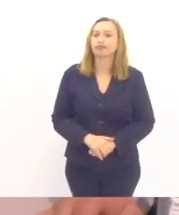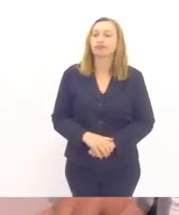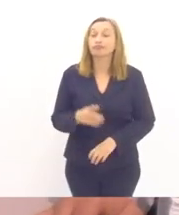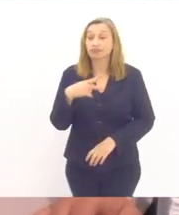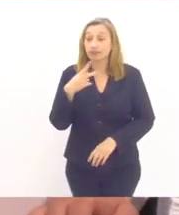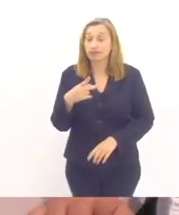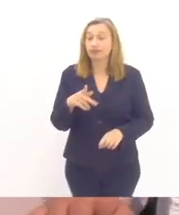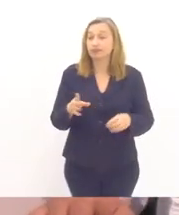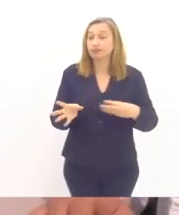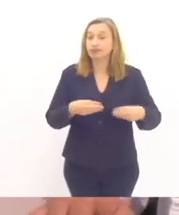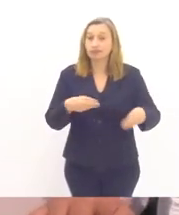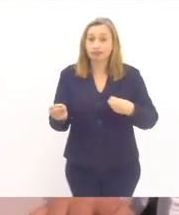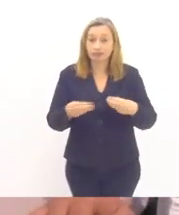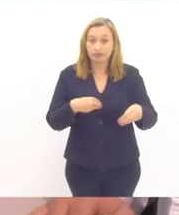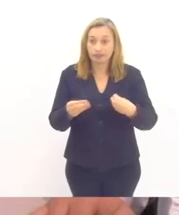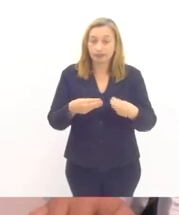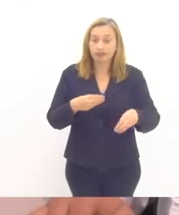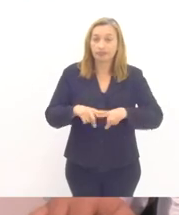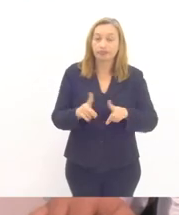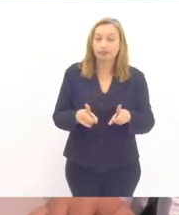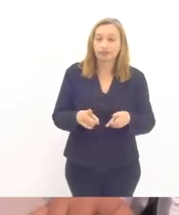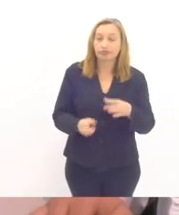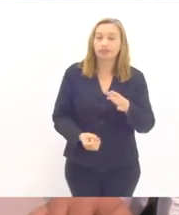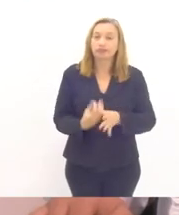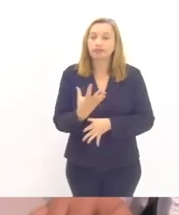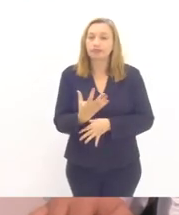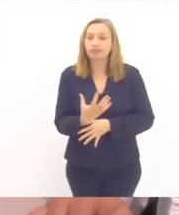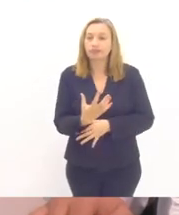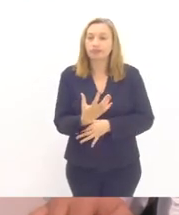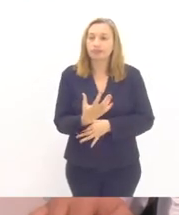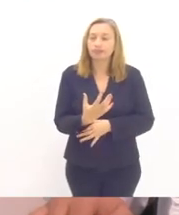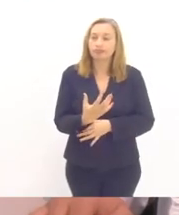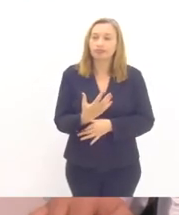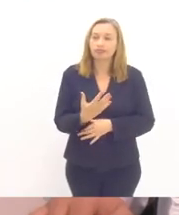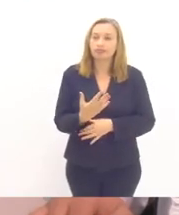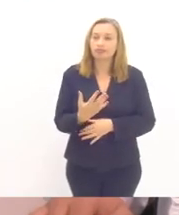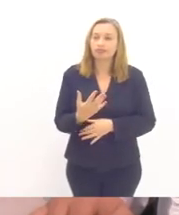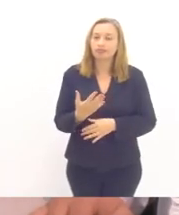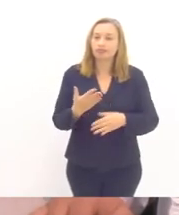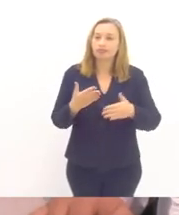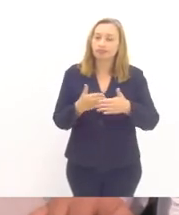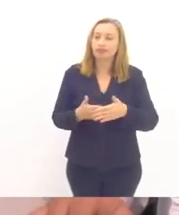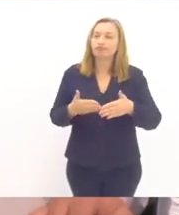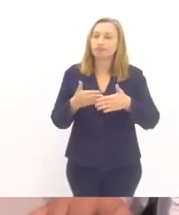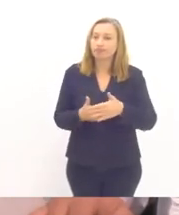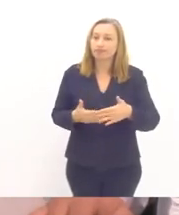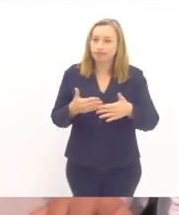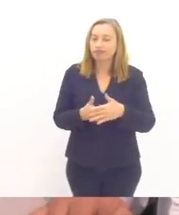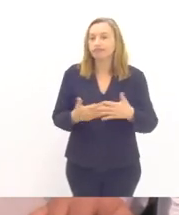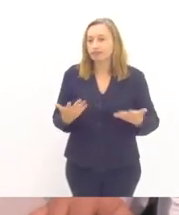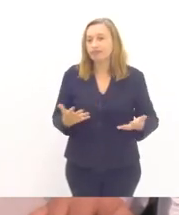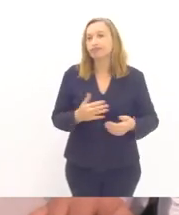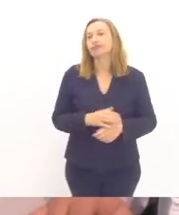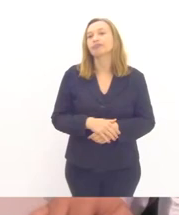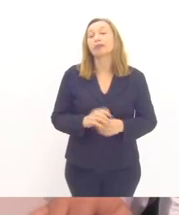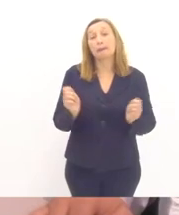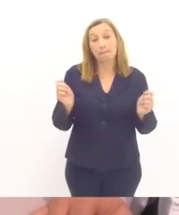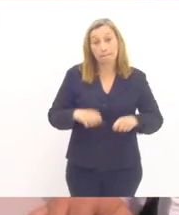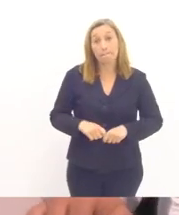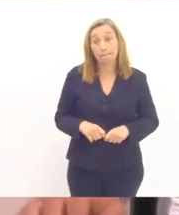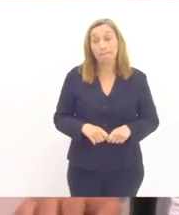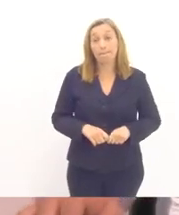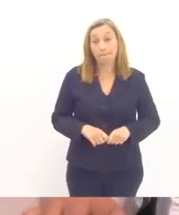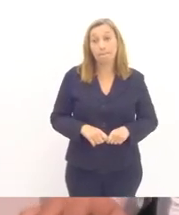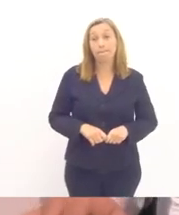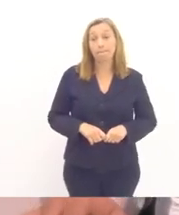fala em flexibilidade, mas cria, né, rigidez que dificultam, né, inclusive, possibilidades